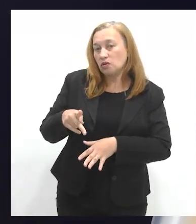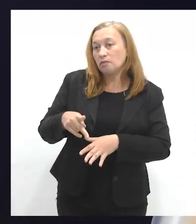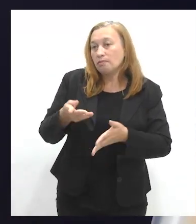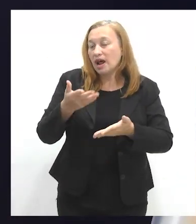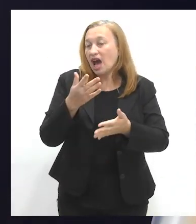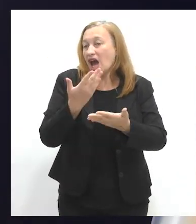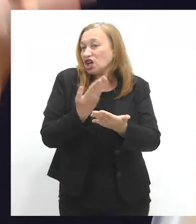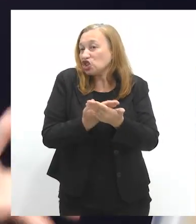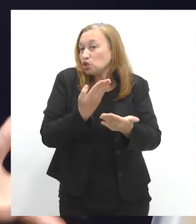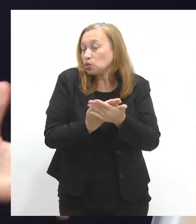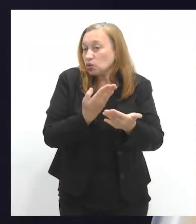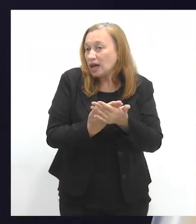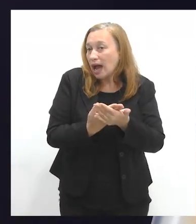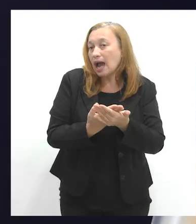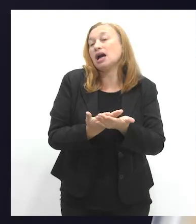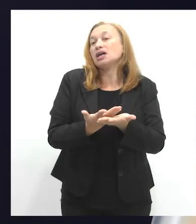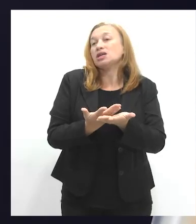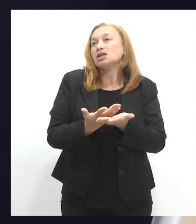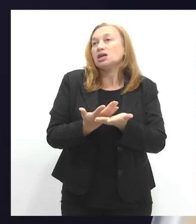elas trabalham uma jornada